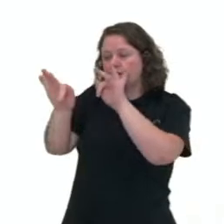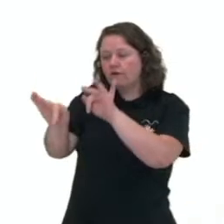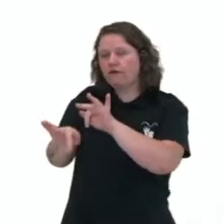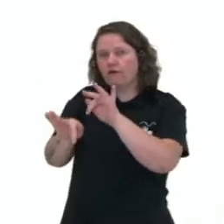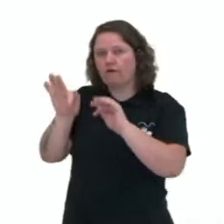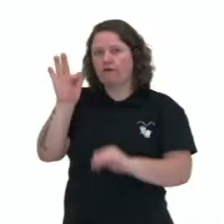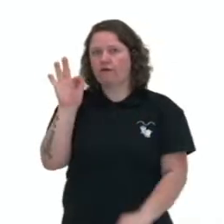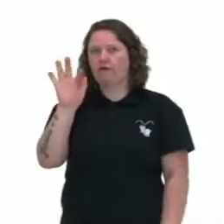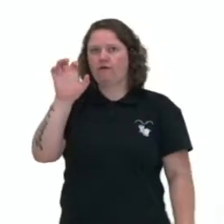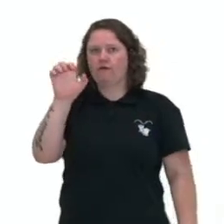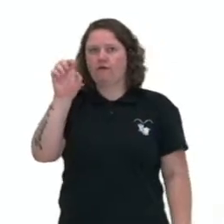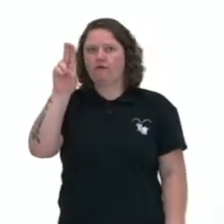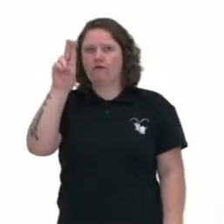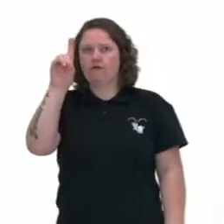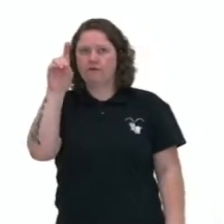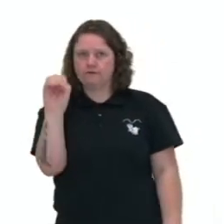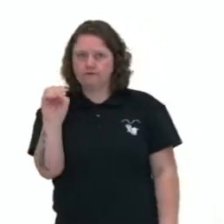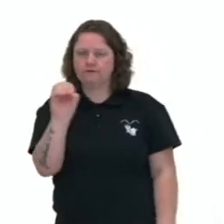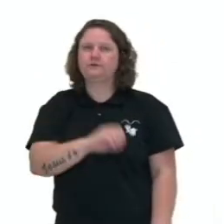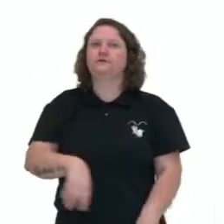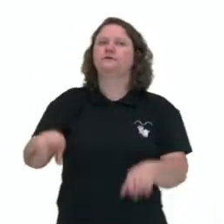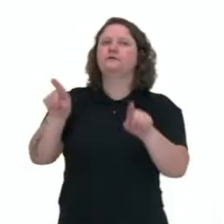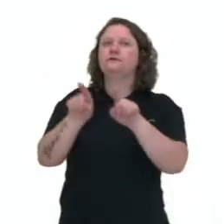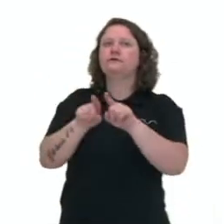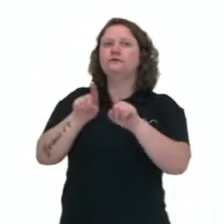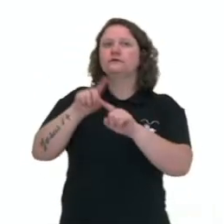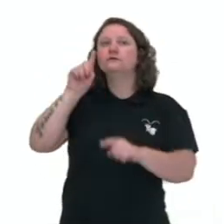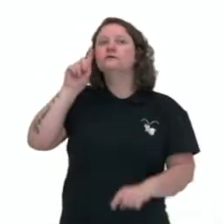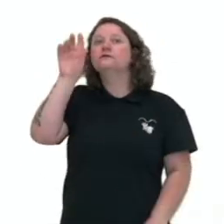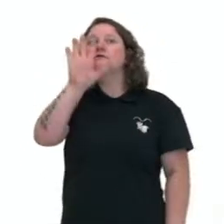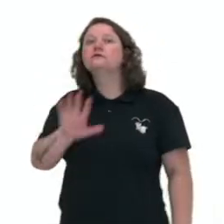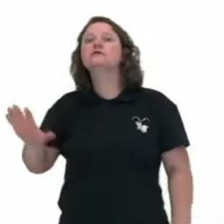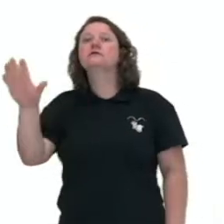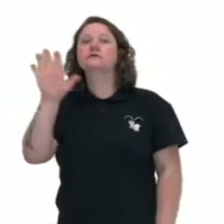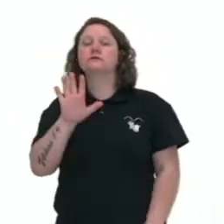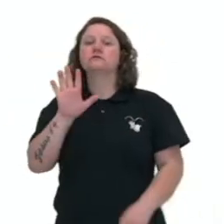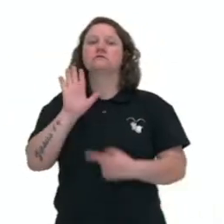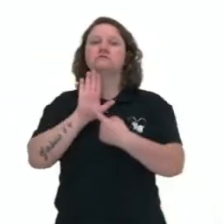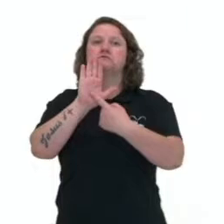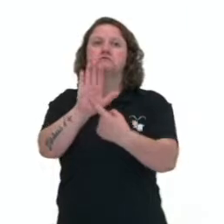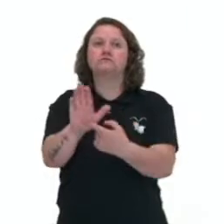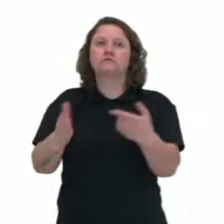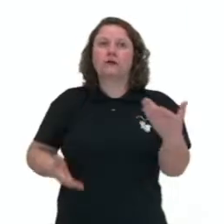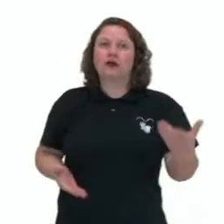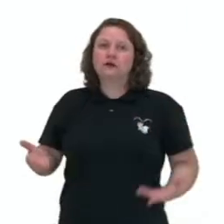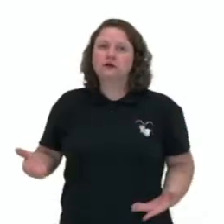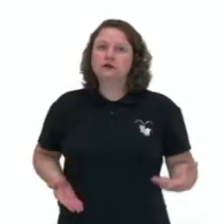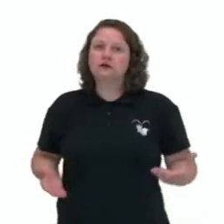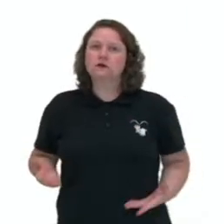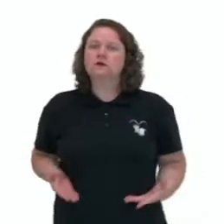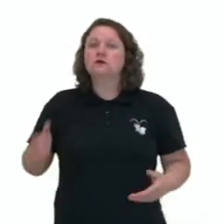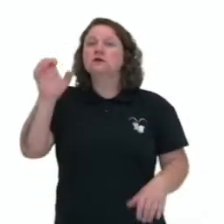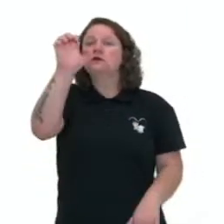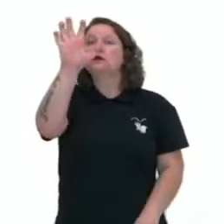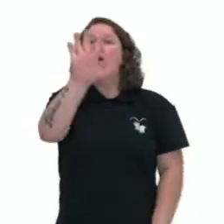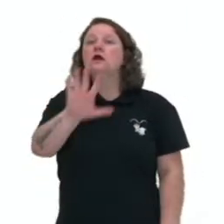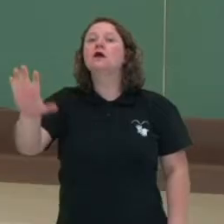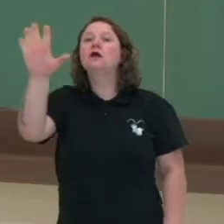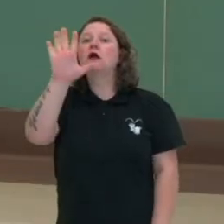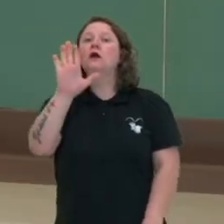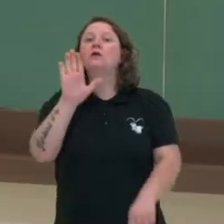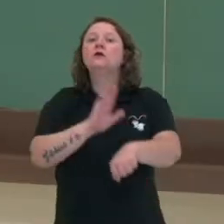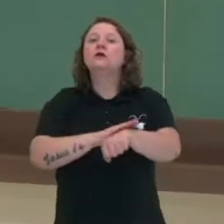inclusive um desenho de Vie-Castel representando ou retratando os servos na Europa medieval. Fica mais claro